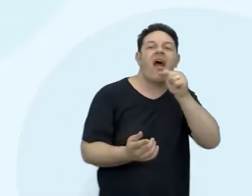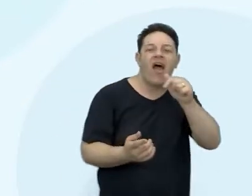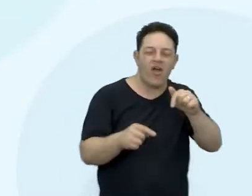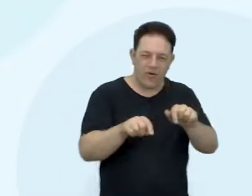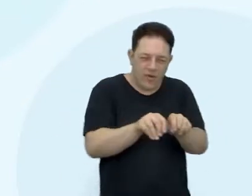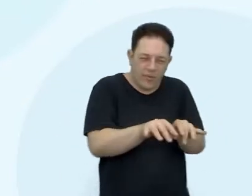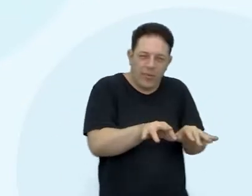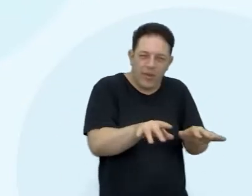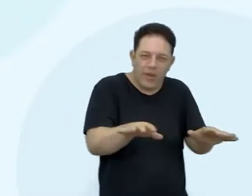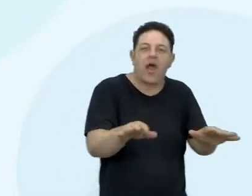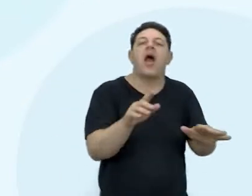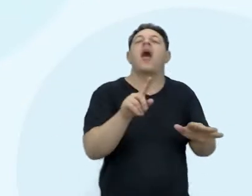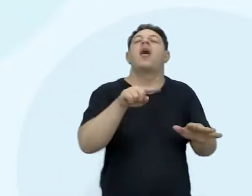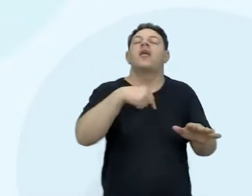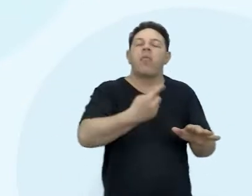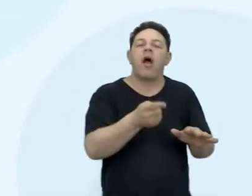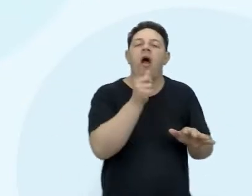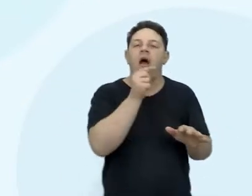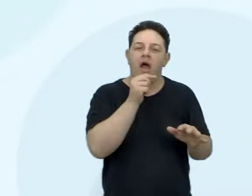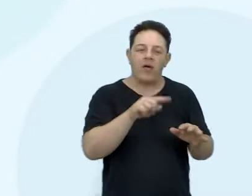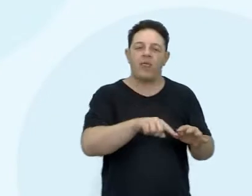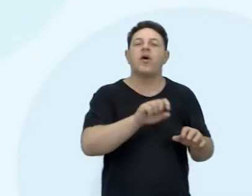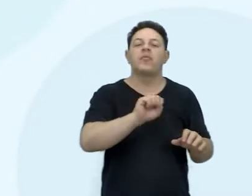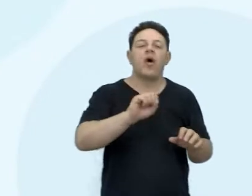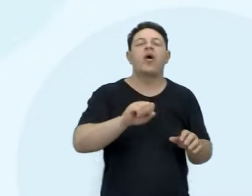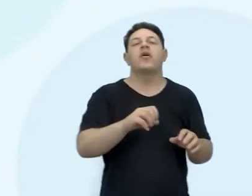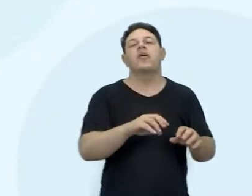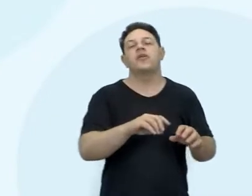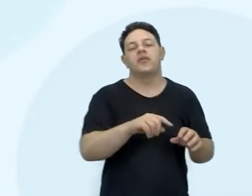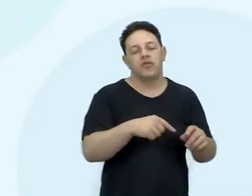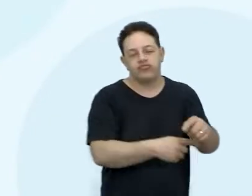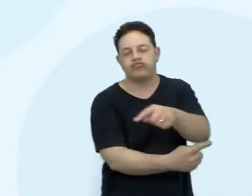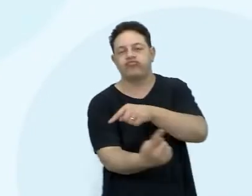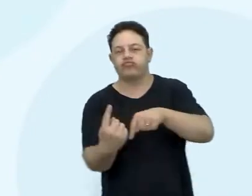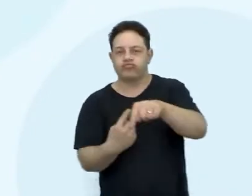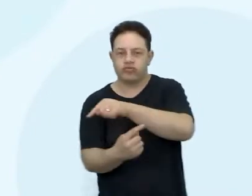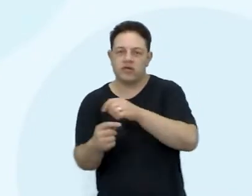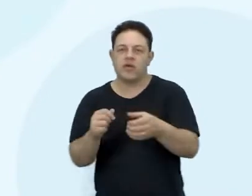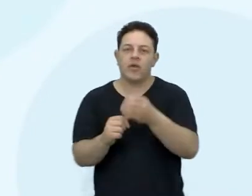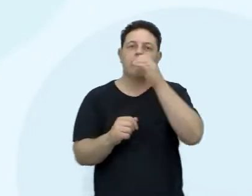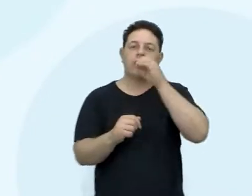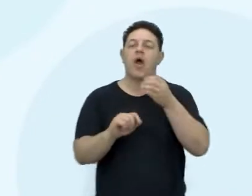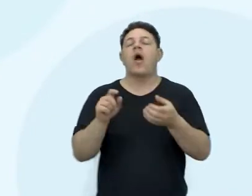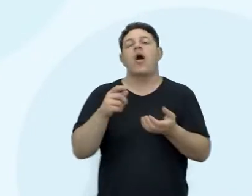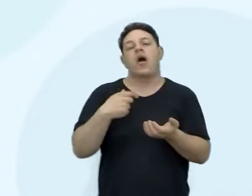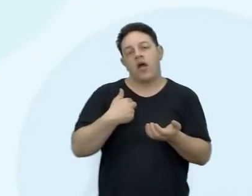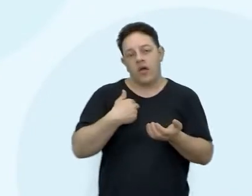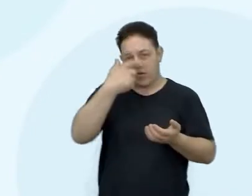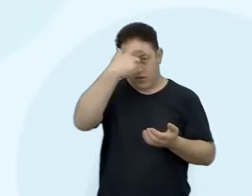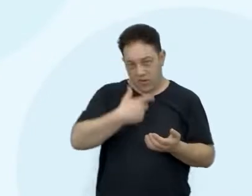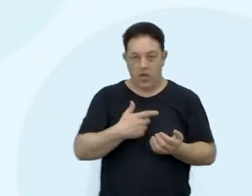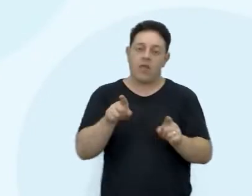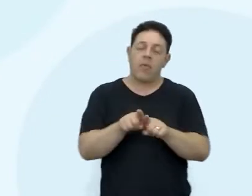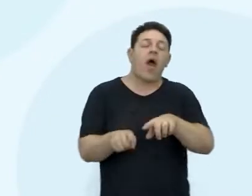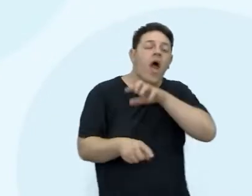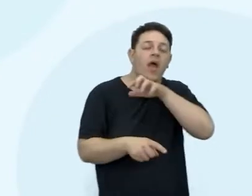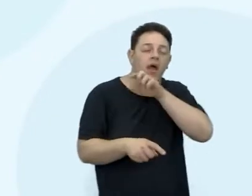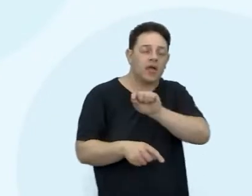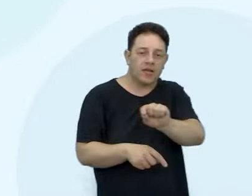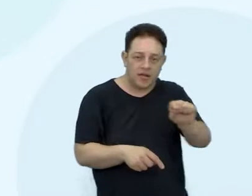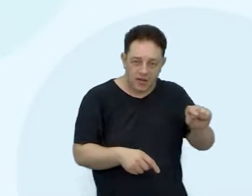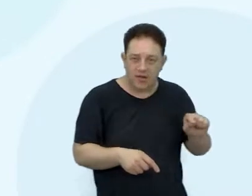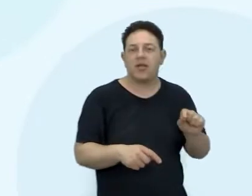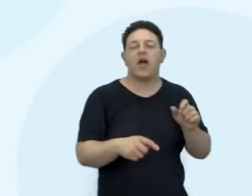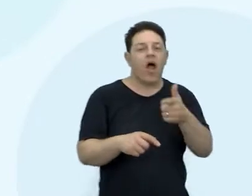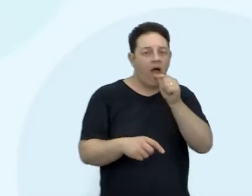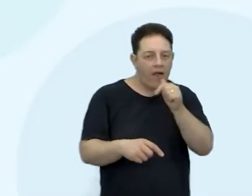despoluir a água, para servir aí para consumo e dessedentação de animais e consumo da água em